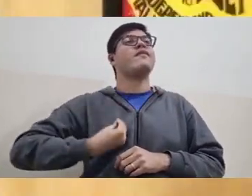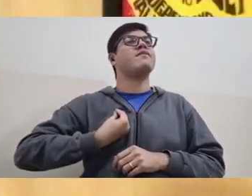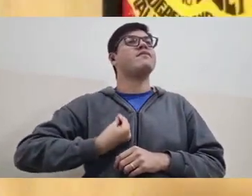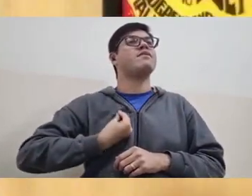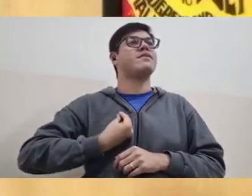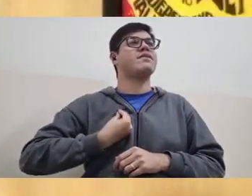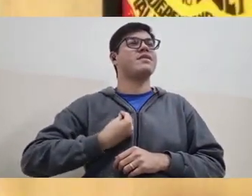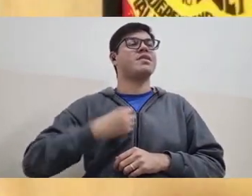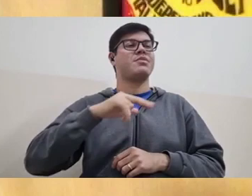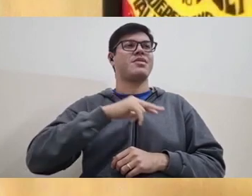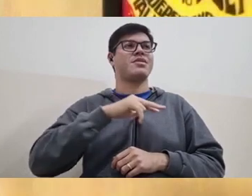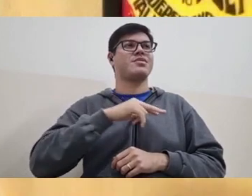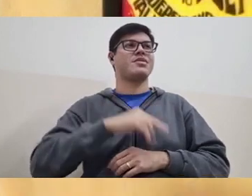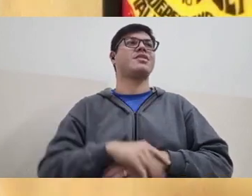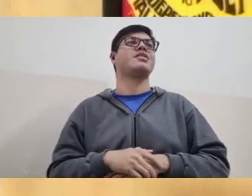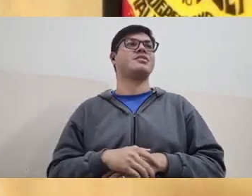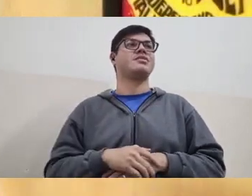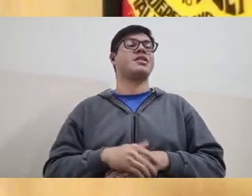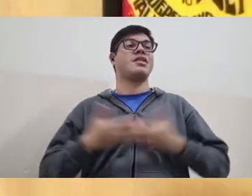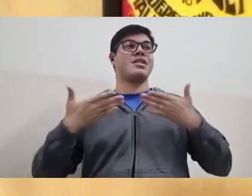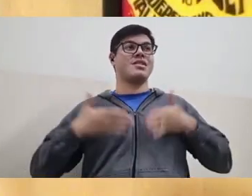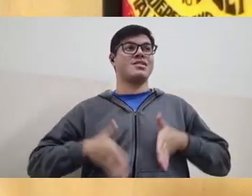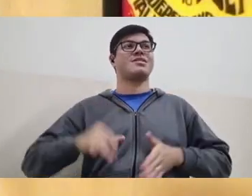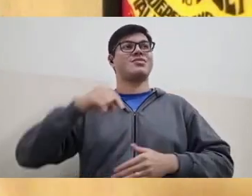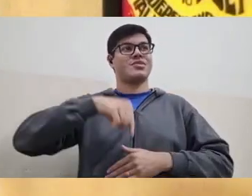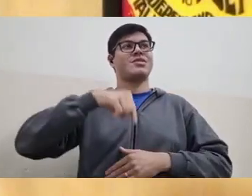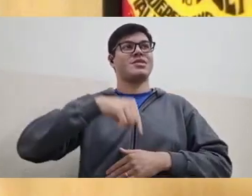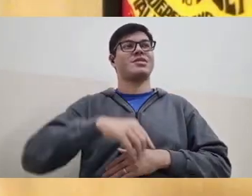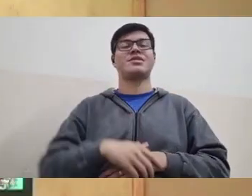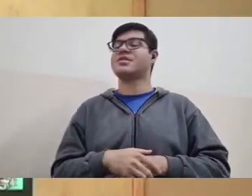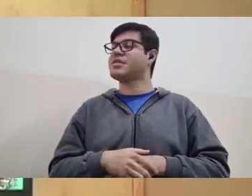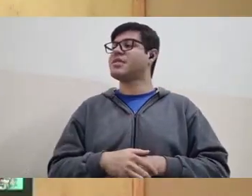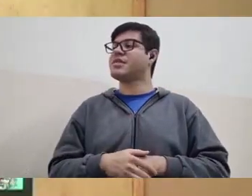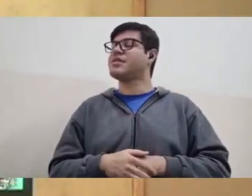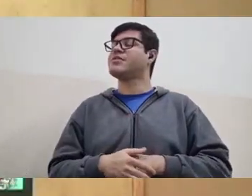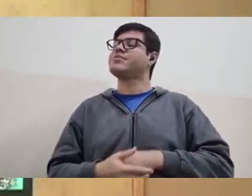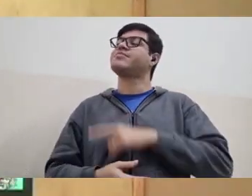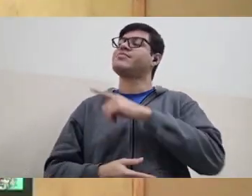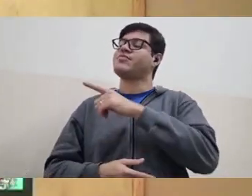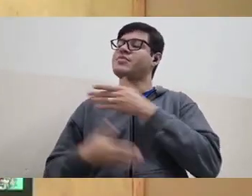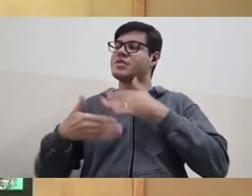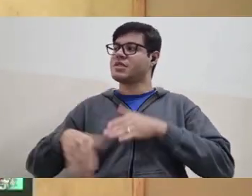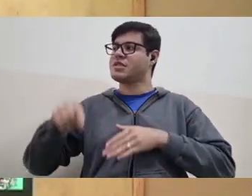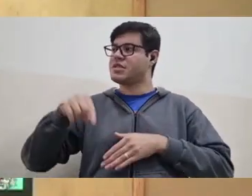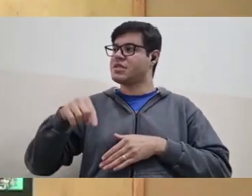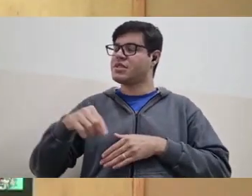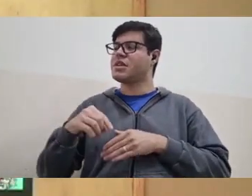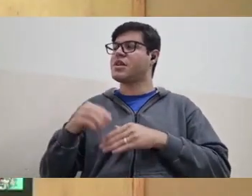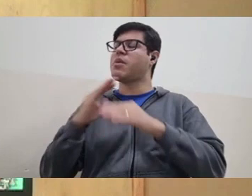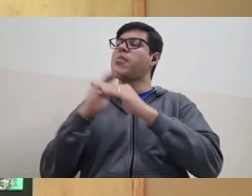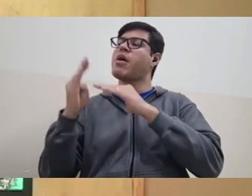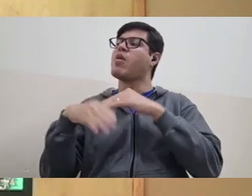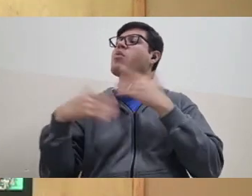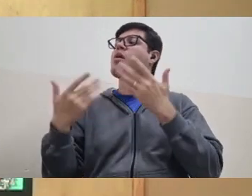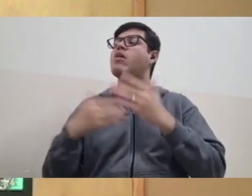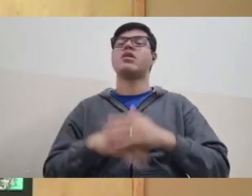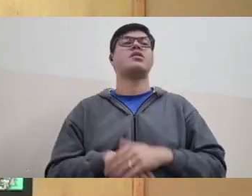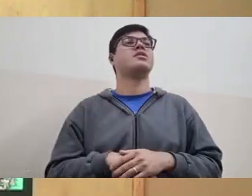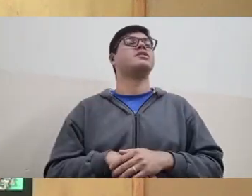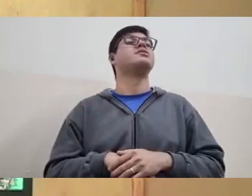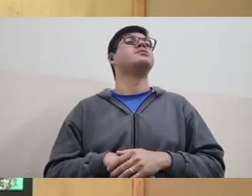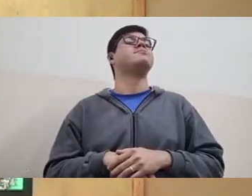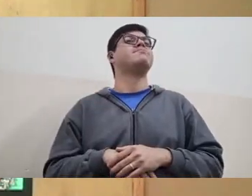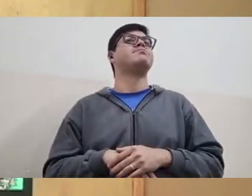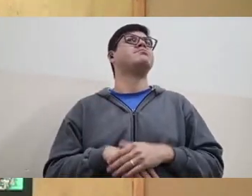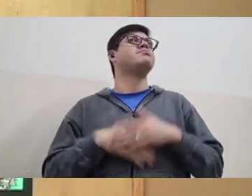falado. Você é nascido em Araras, né? Sou nascido em Araras. Lá no Belvedere, no Nova Araras, no... E agora? A família da minha mãe é aqui